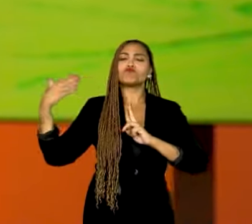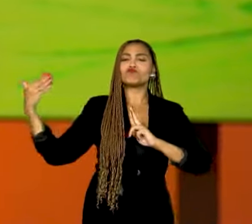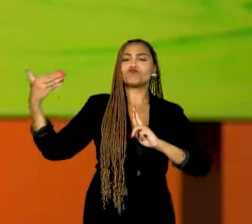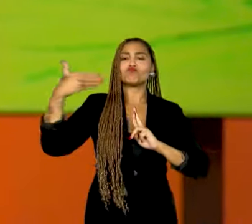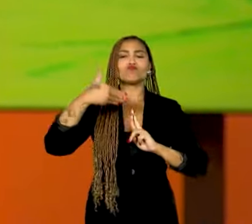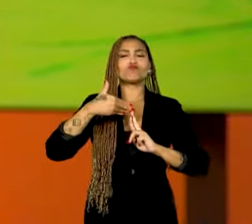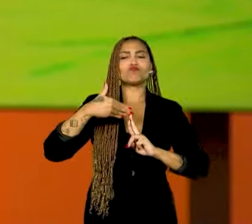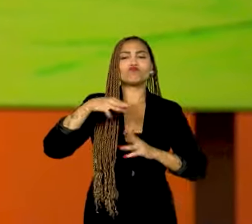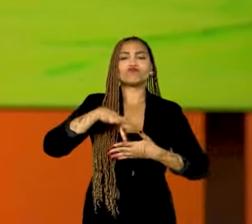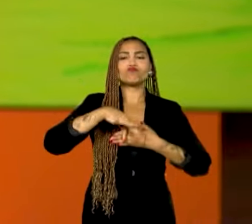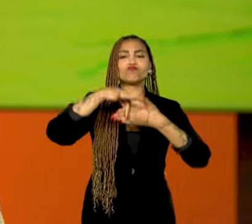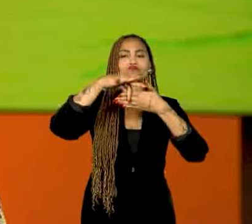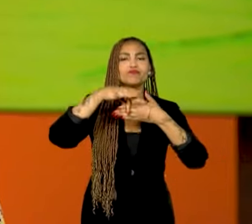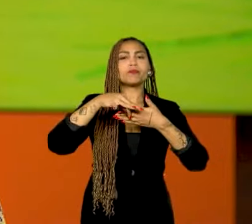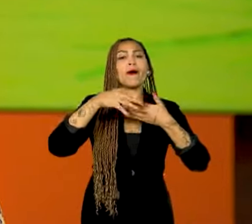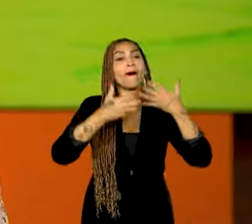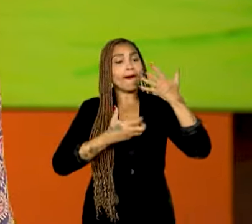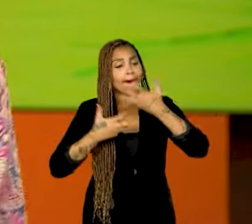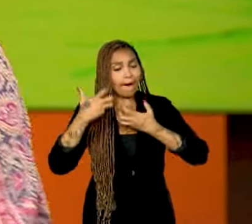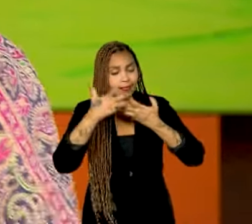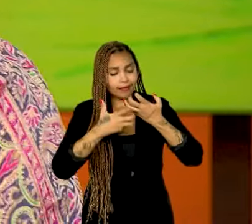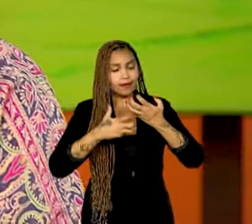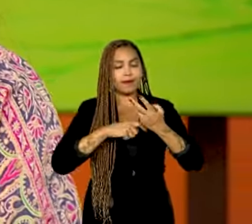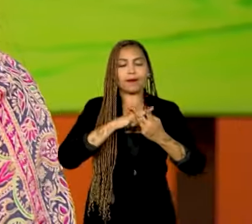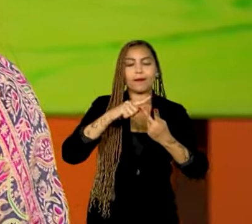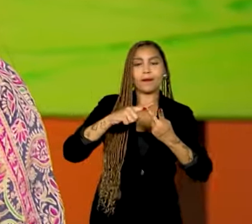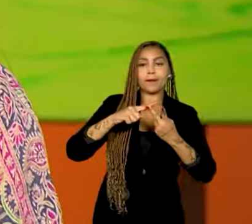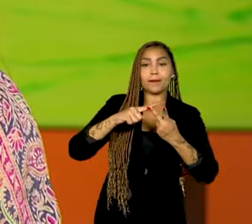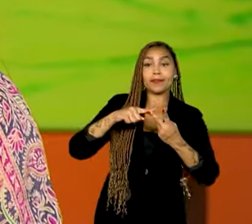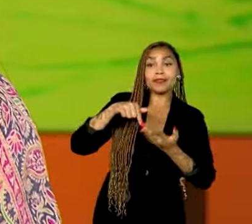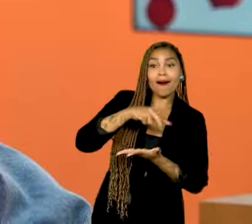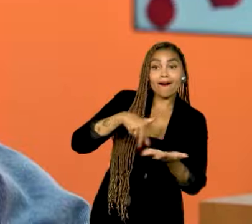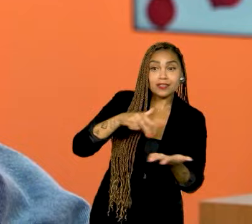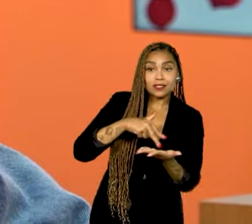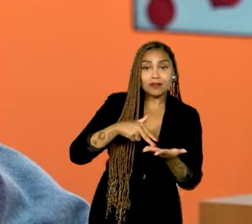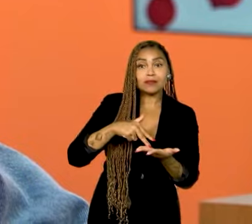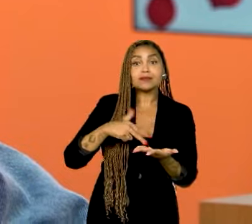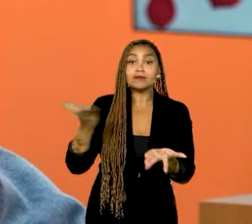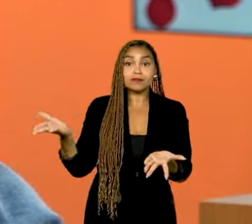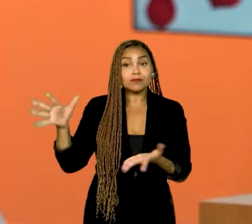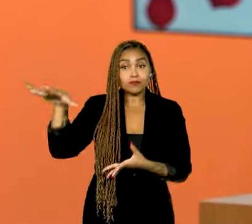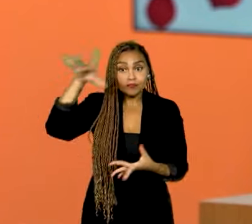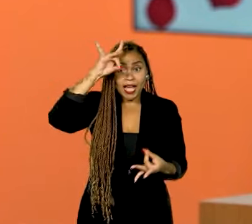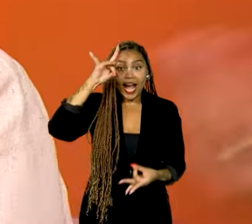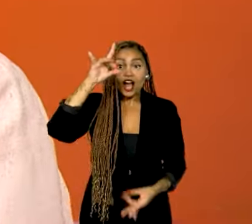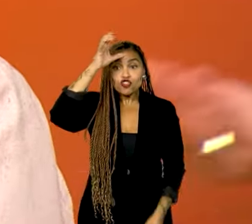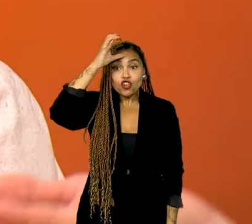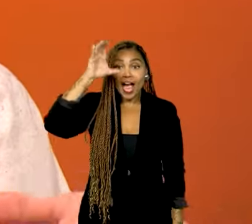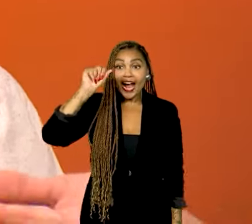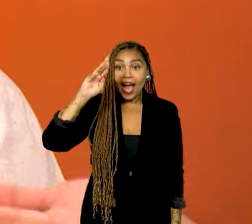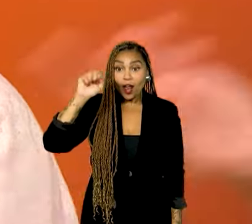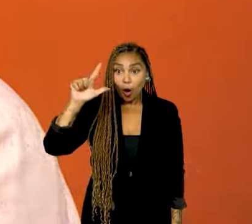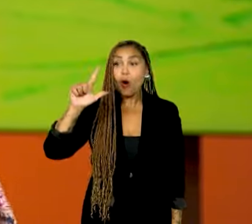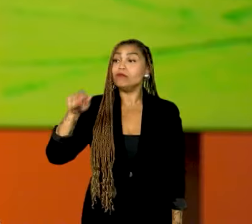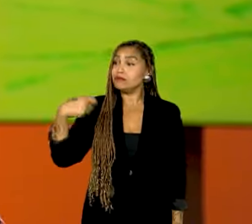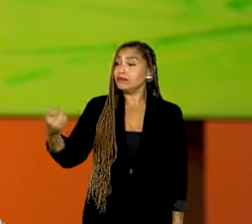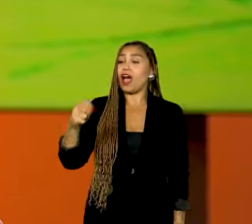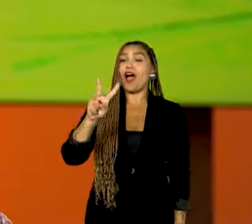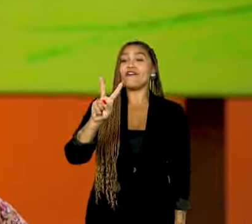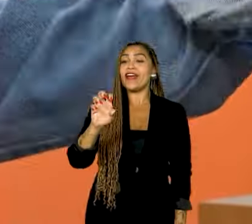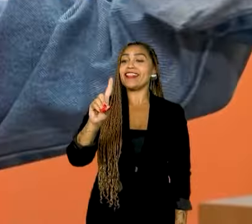são protagonistas e que cantam, dançam. Isso é vedete. Tia Carol era vedete. Tia Carol era vedete. Atores musicais.